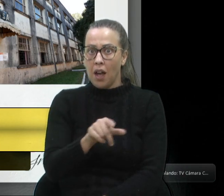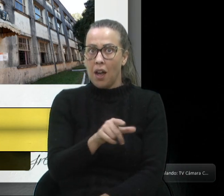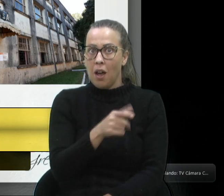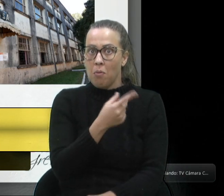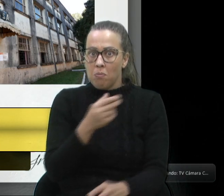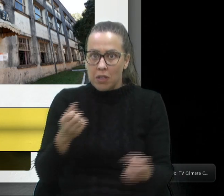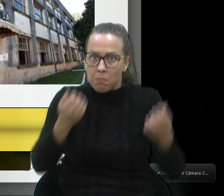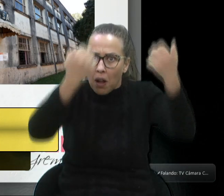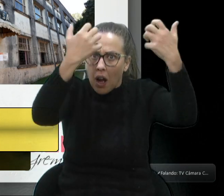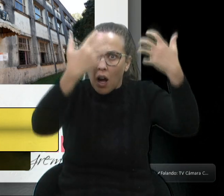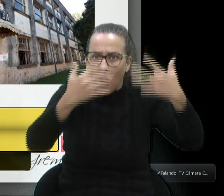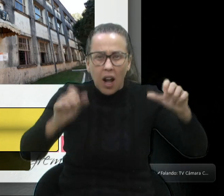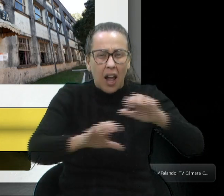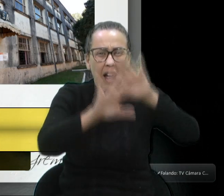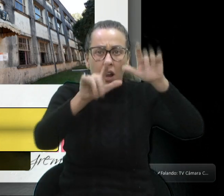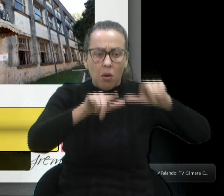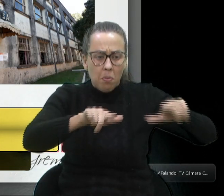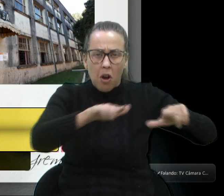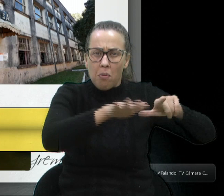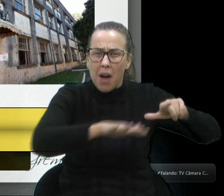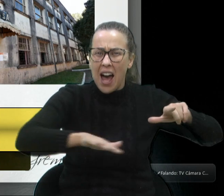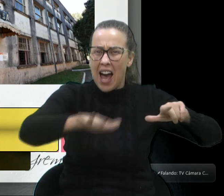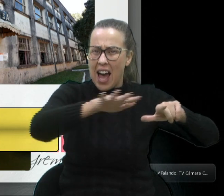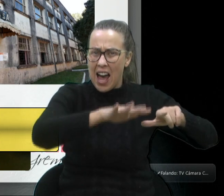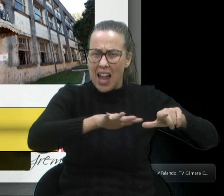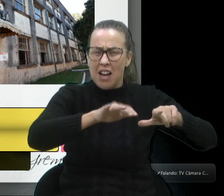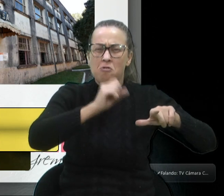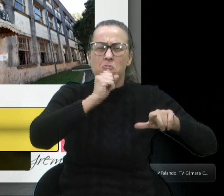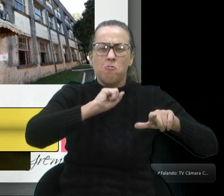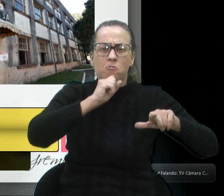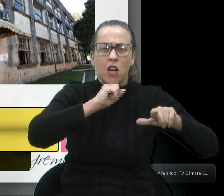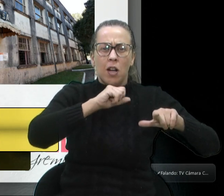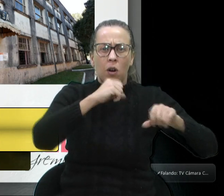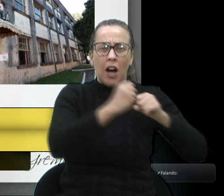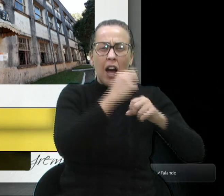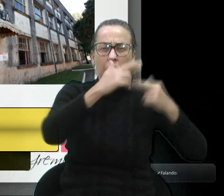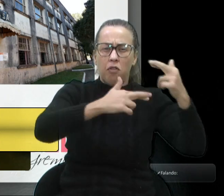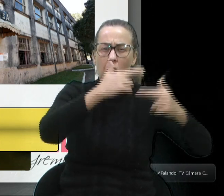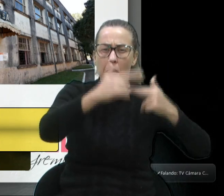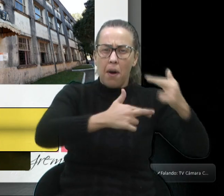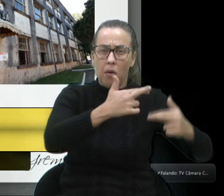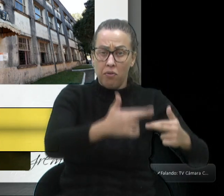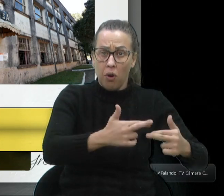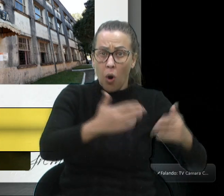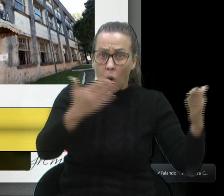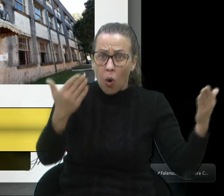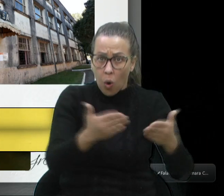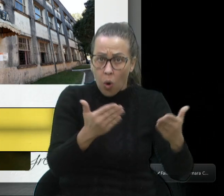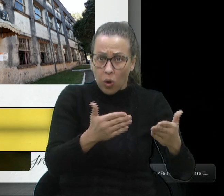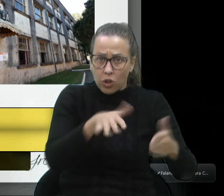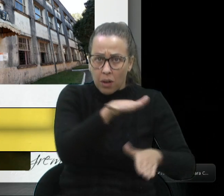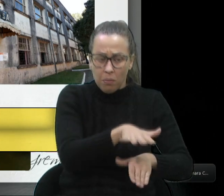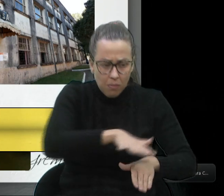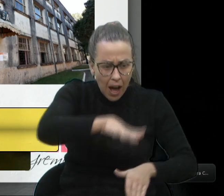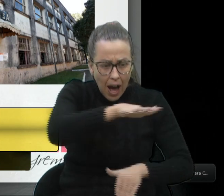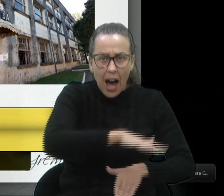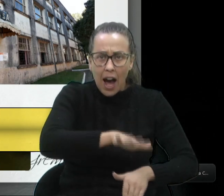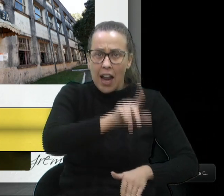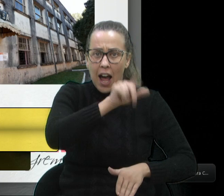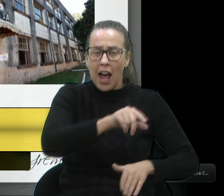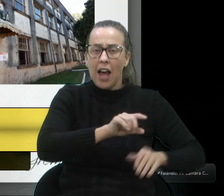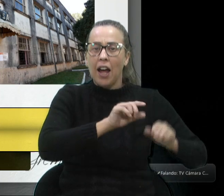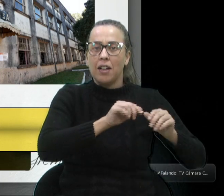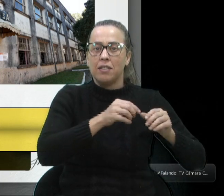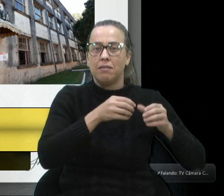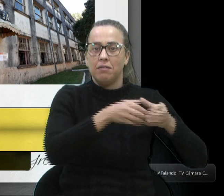recuperação de uma área totalmente degradada e que hoje ela serve como recurso para a cidade, porque a atração